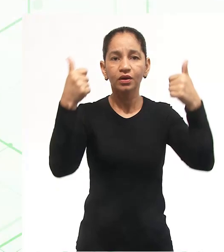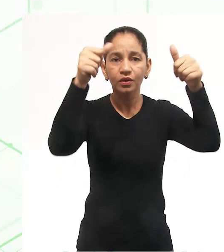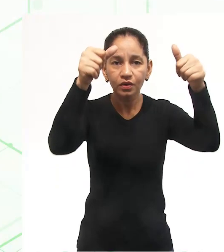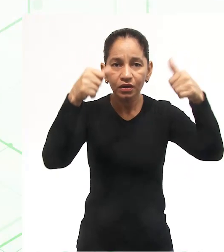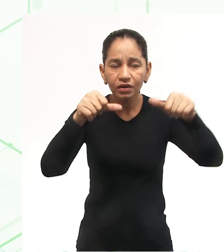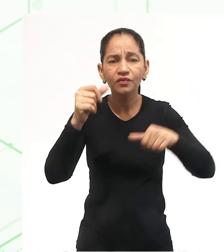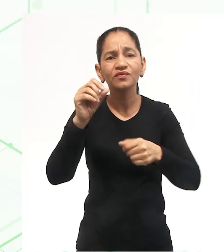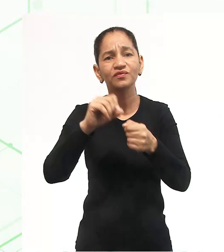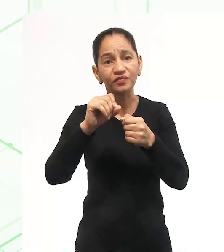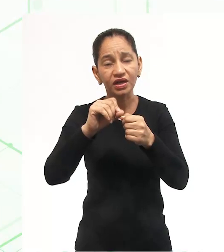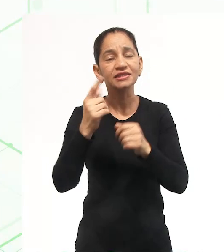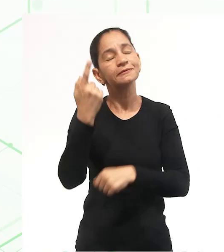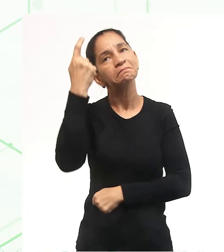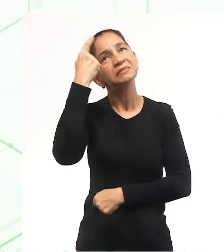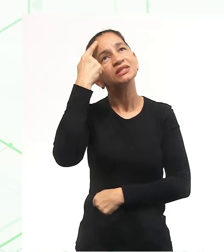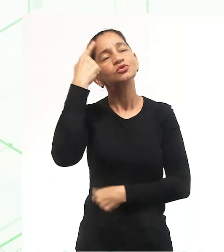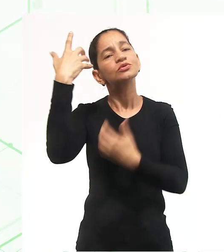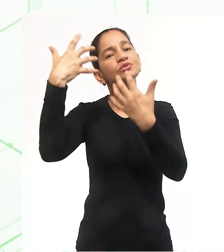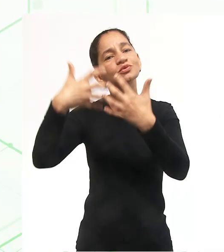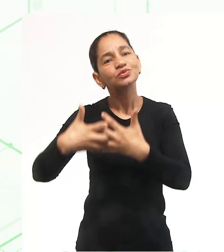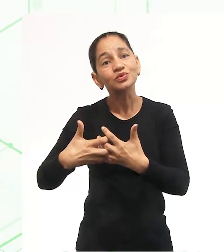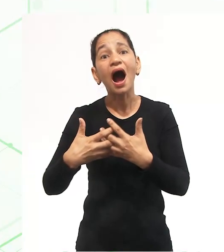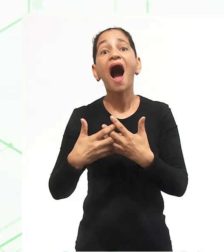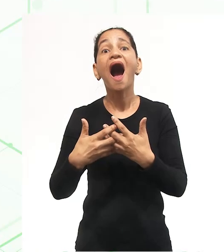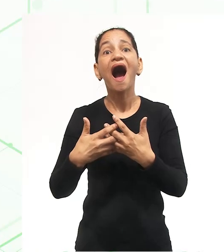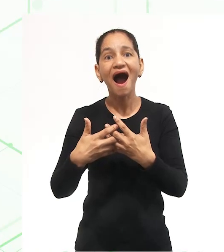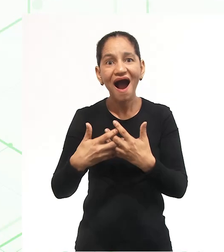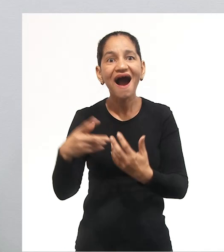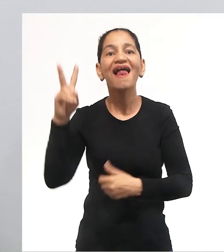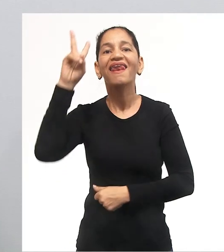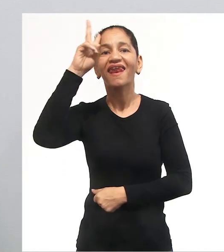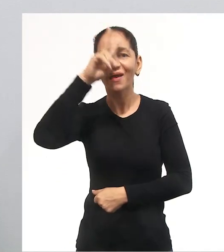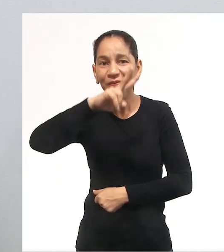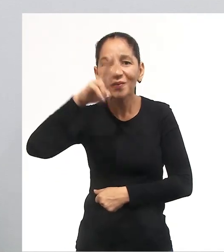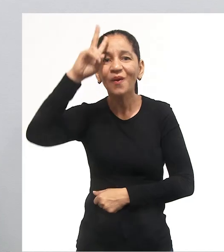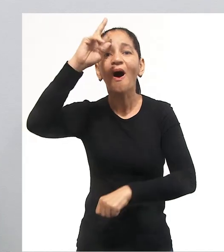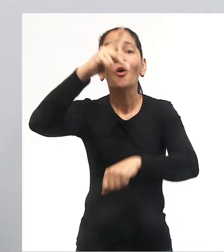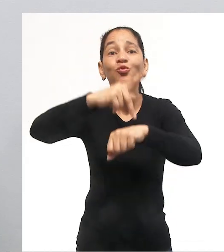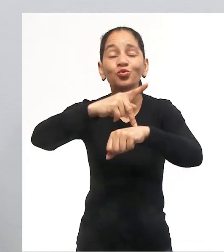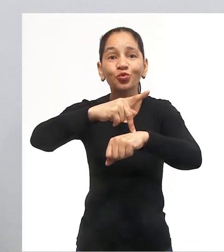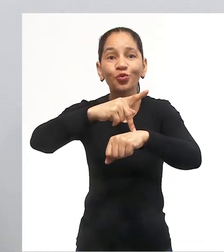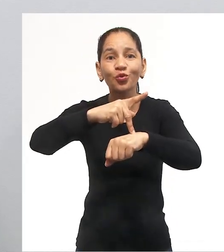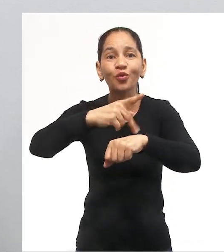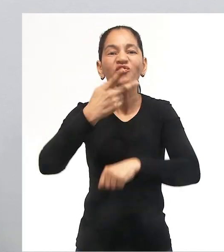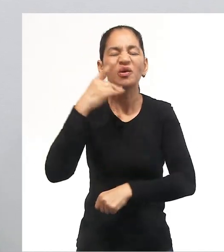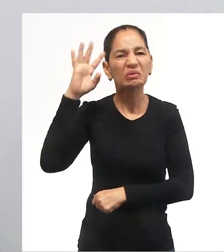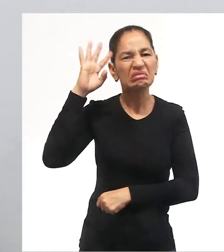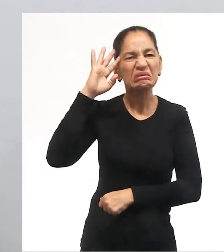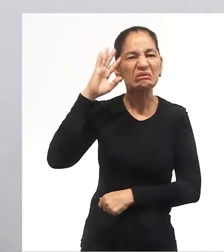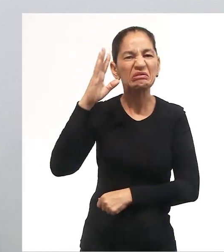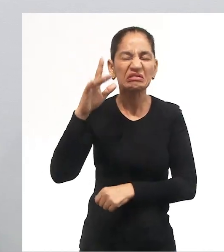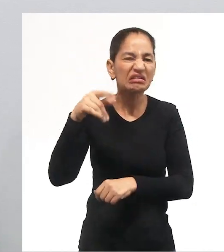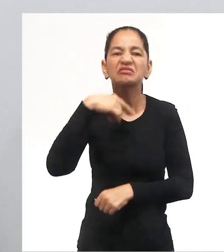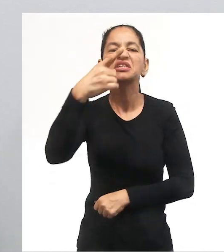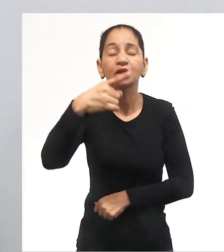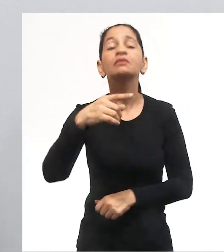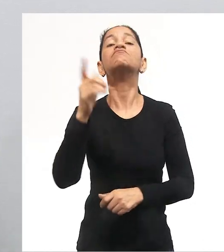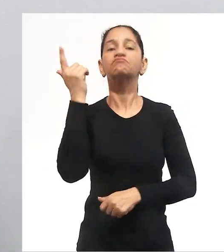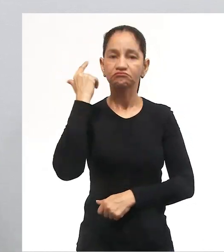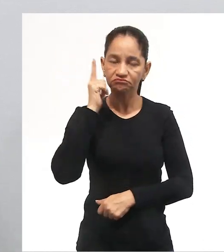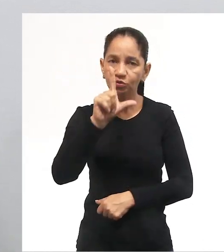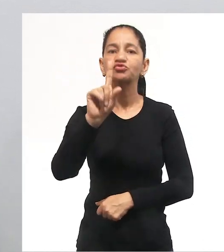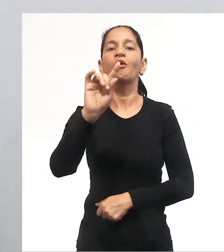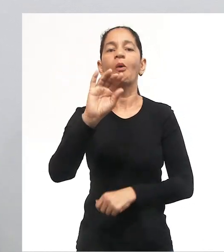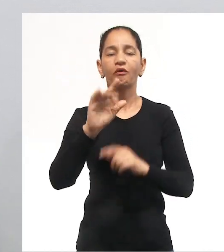post, eu e a Gi, a gente pensou, putz, olha só que legal, a gente lembrou desses autores e a gente conseguiu perceber como